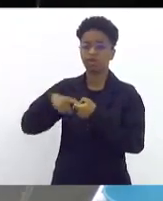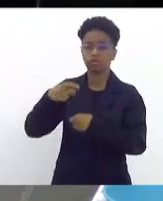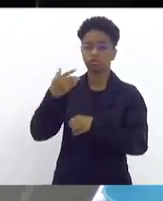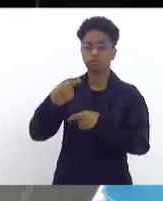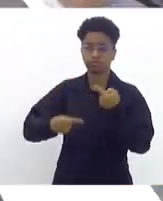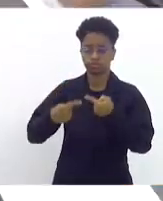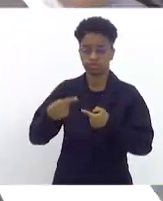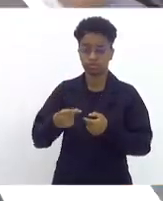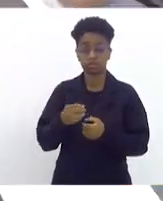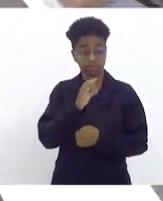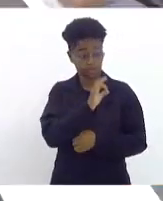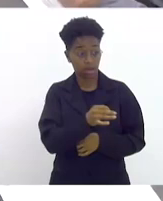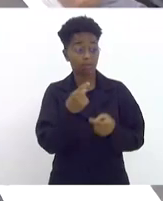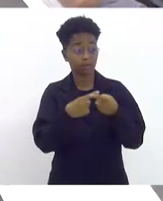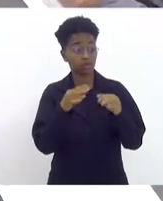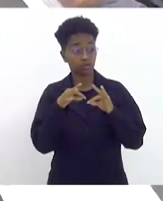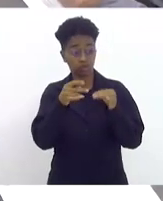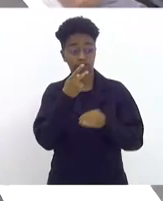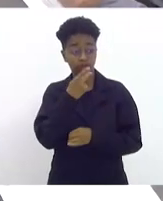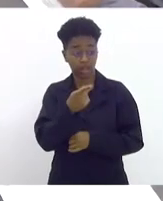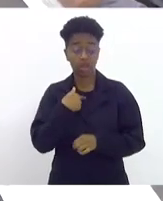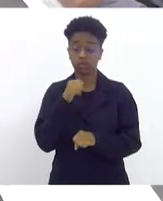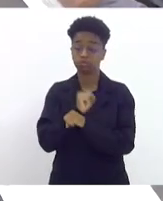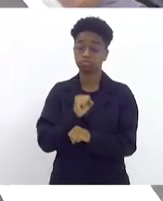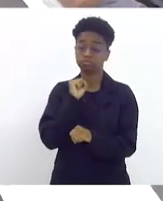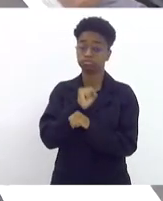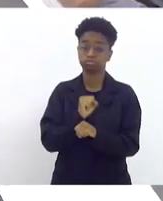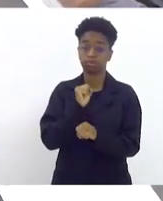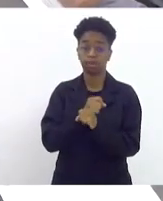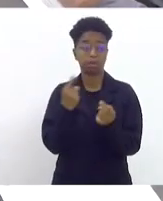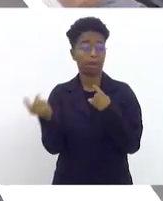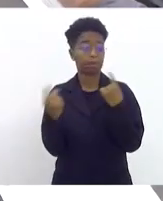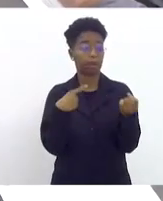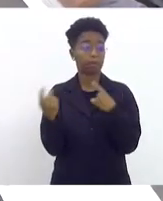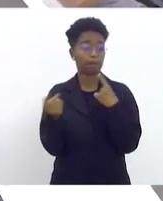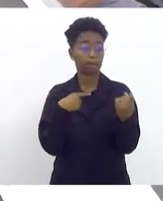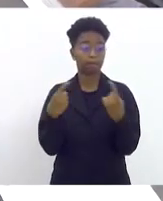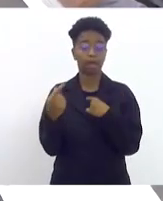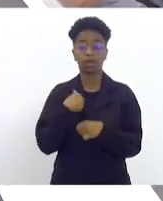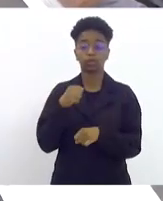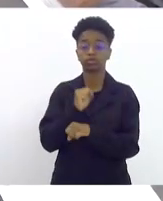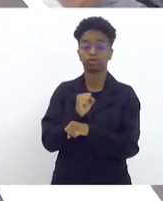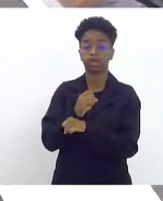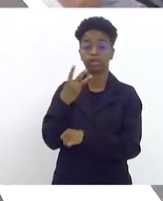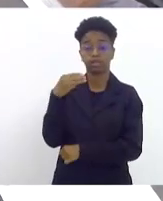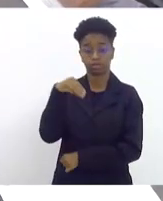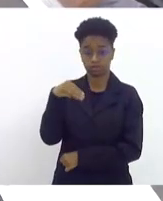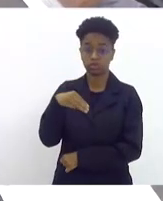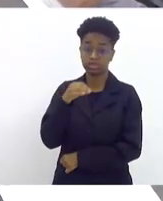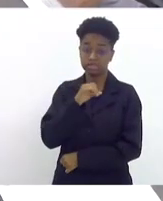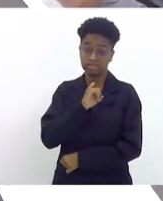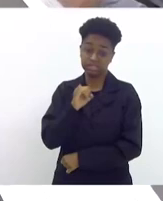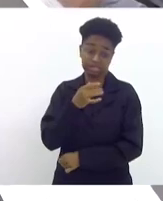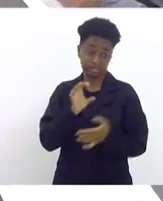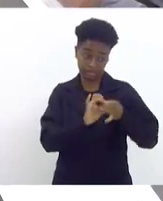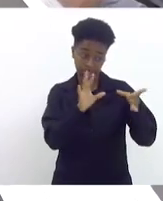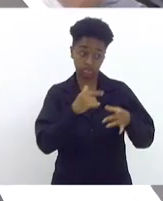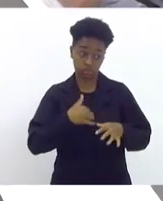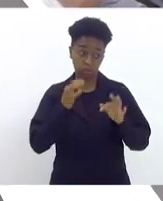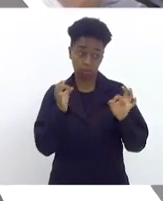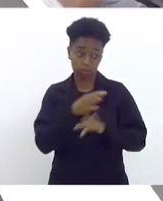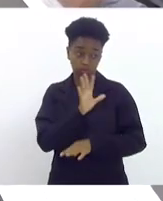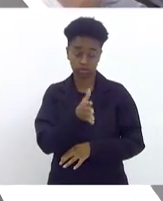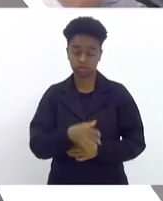mas é porque todos falaram e eu fiquei aguardando aqui ficou um pingue-pong e eu tô querendo falar três minutos já teria até terminado então